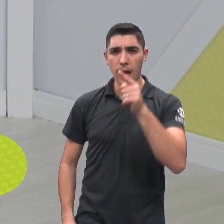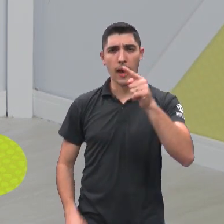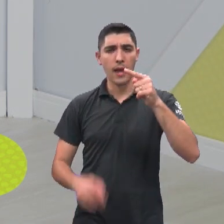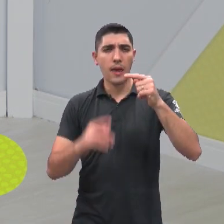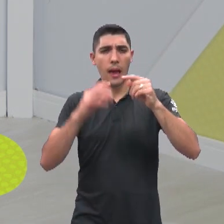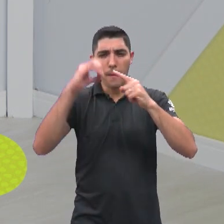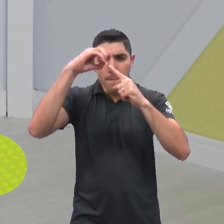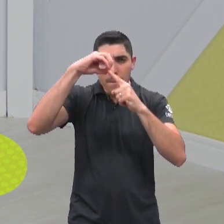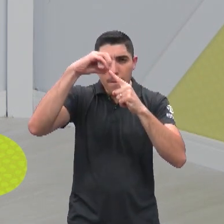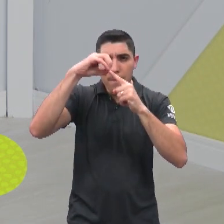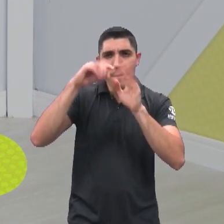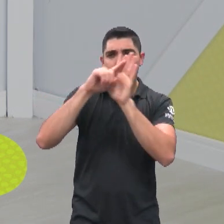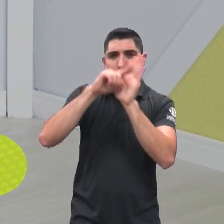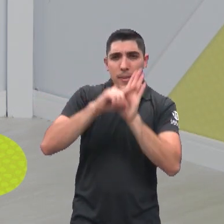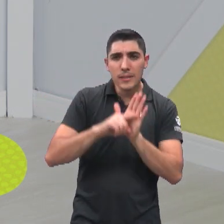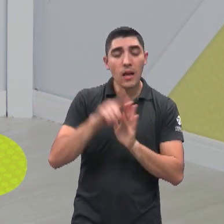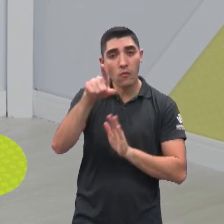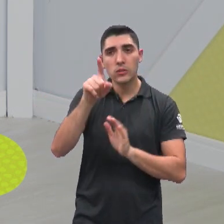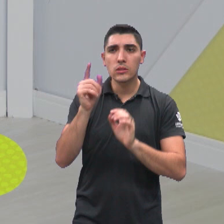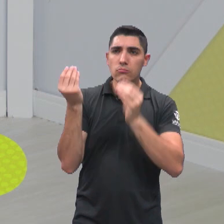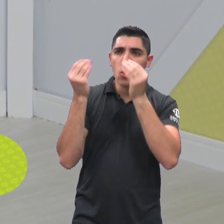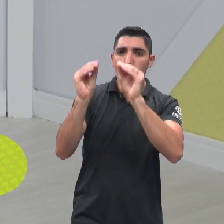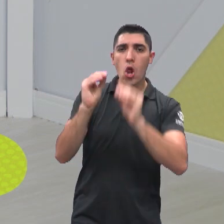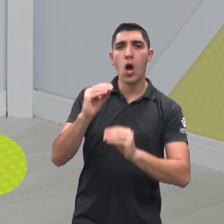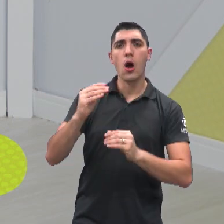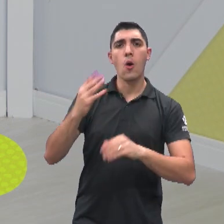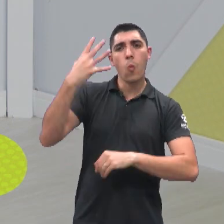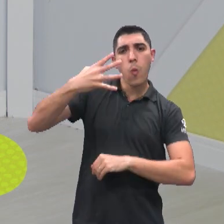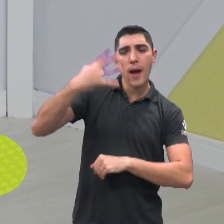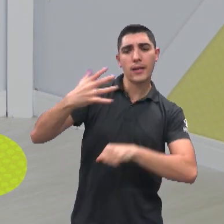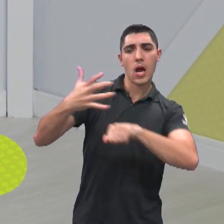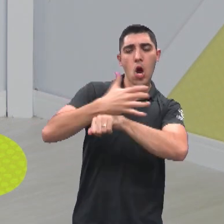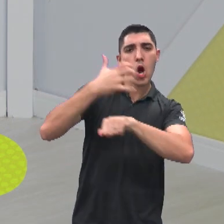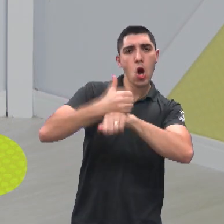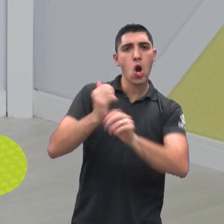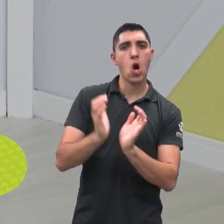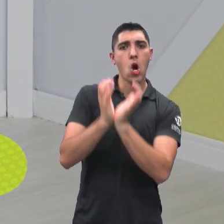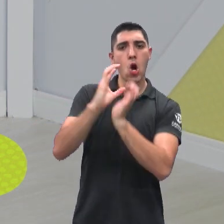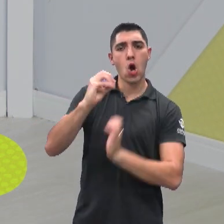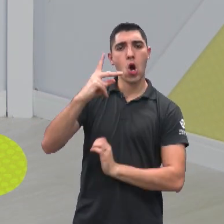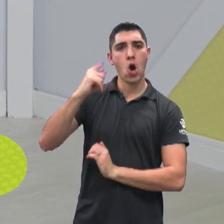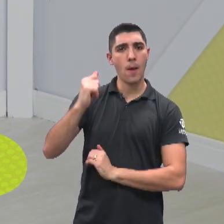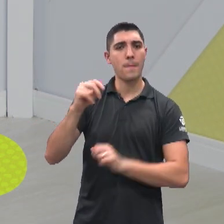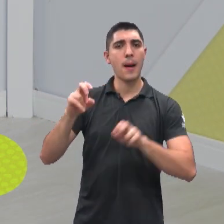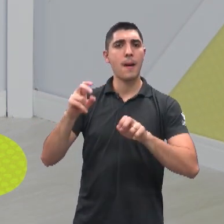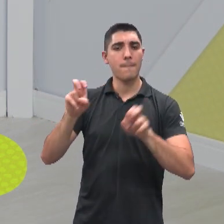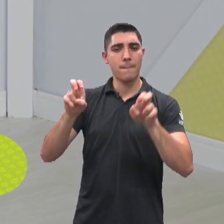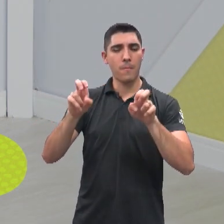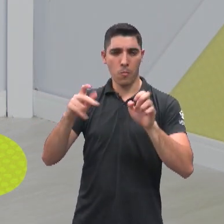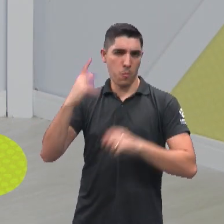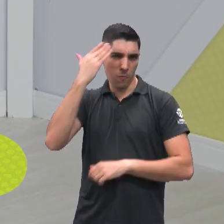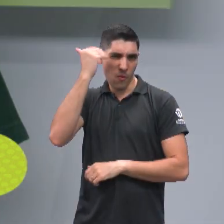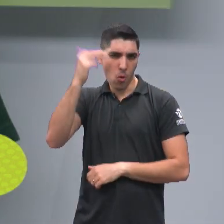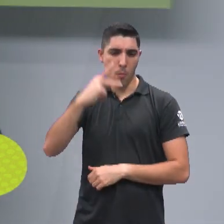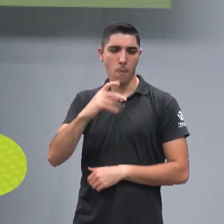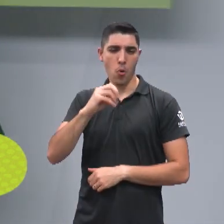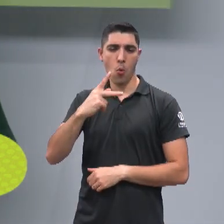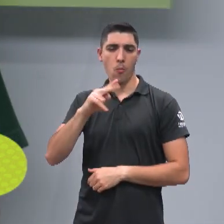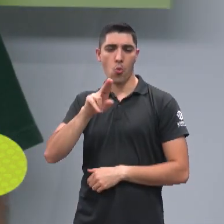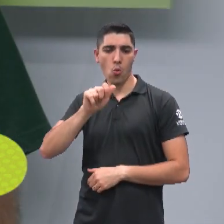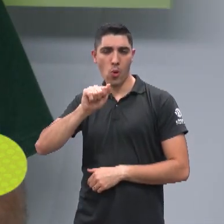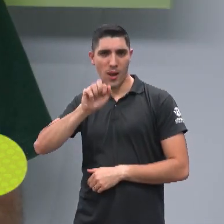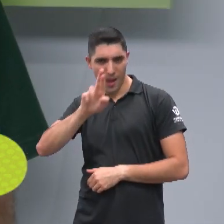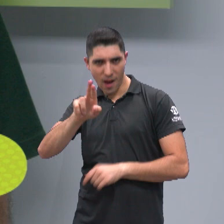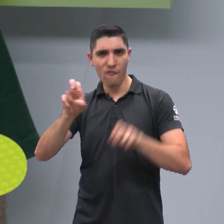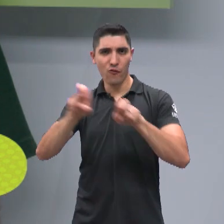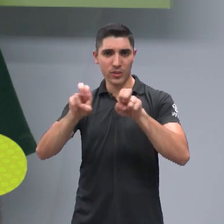lá, ó, 4ª Copa Popular de Futsal, que você já acha a matéria e lá tem o link para você se inscrever, Bruno. Essa Copa é muito bacana. É muito bacana, a gente sempre